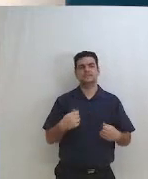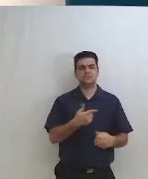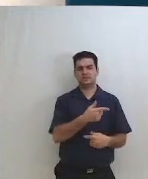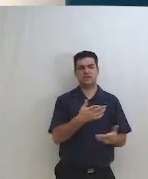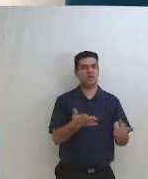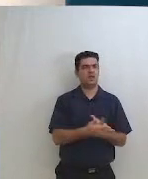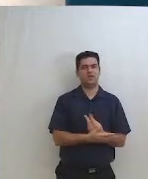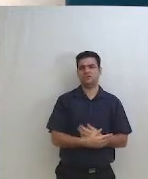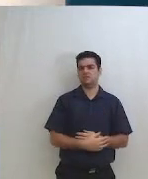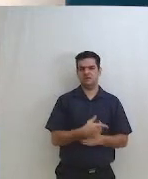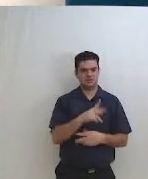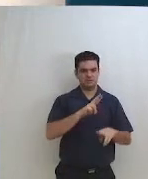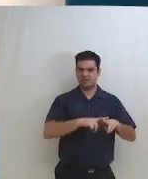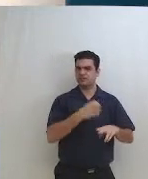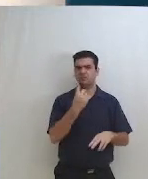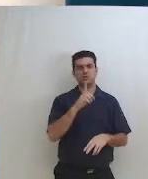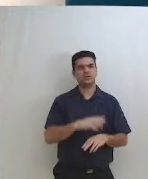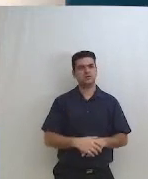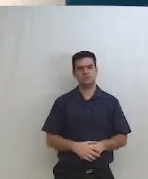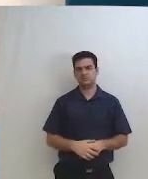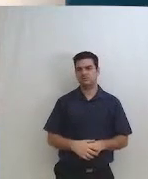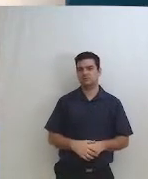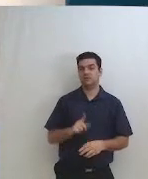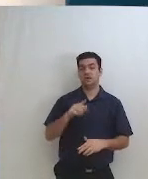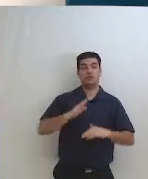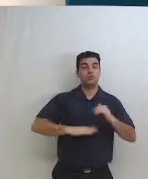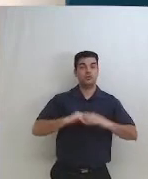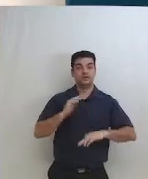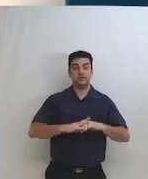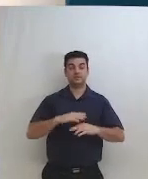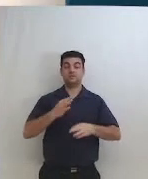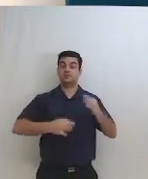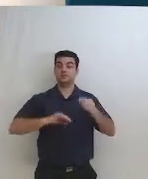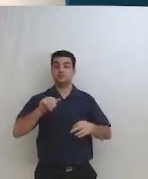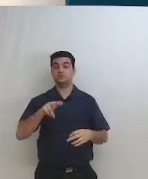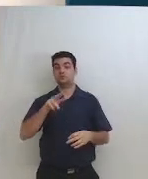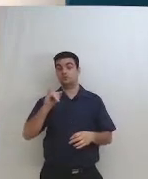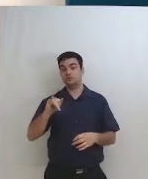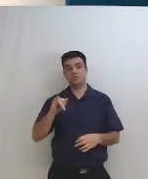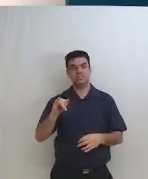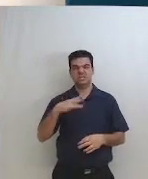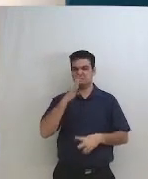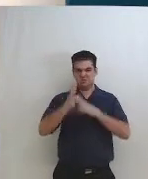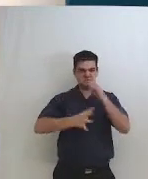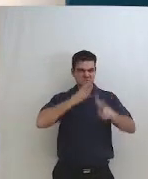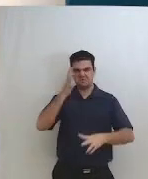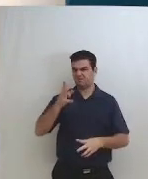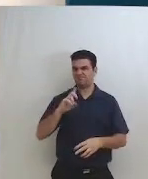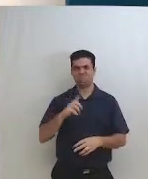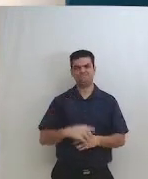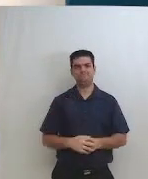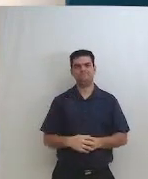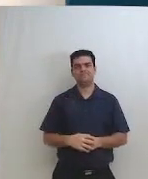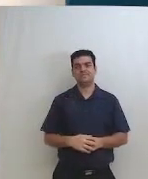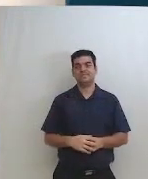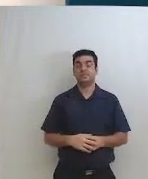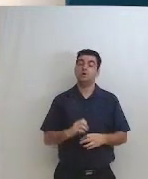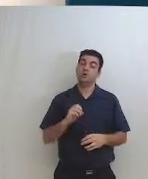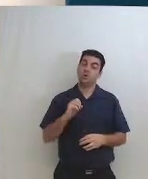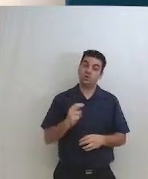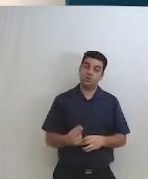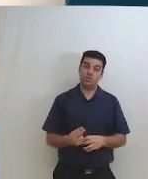invasão da competência do tribunal do júri ou excesso de linguagem e, por fim, qualquer hipótese que